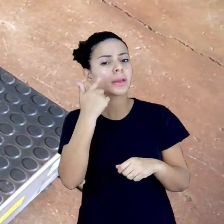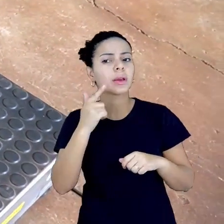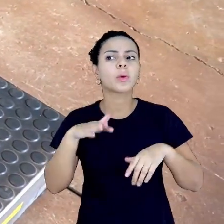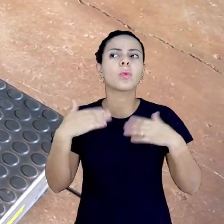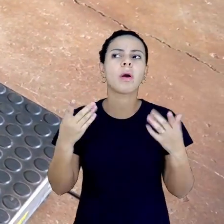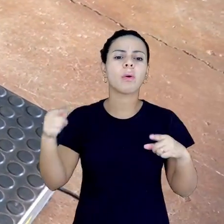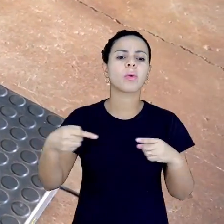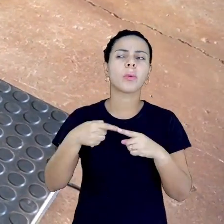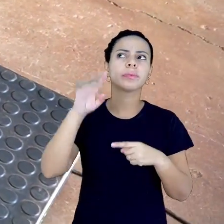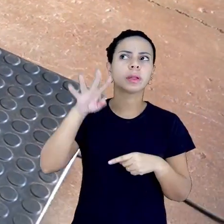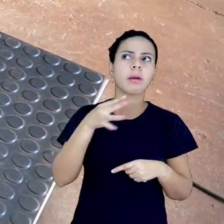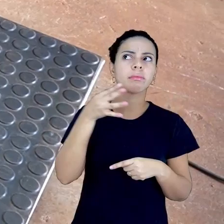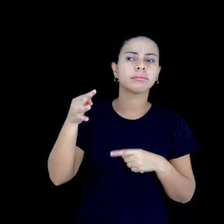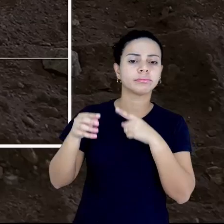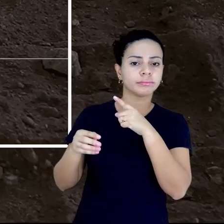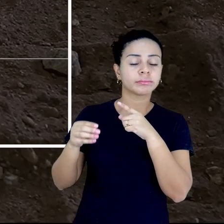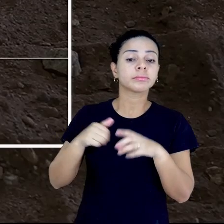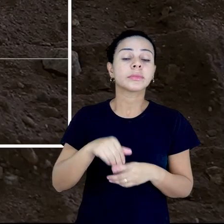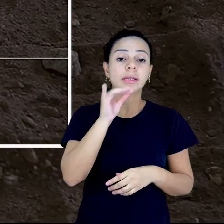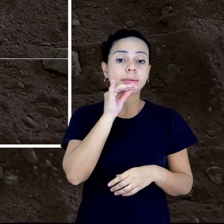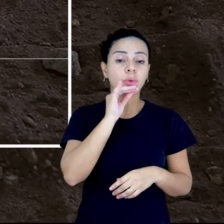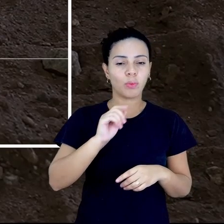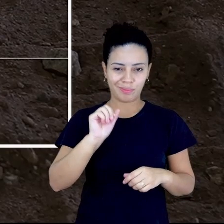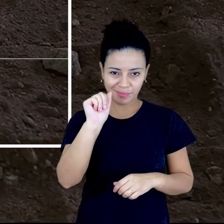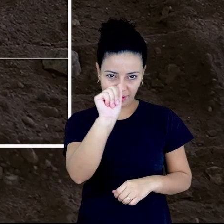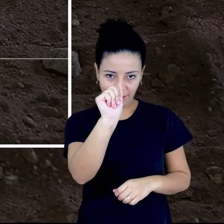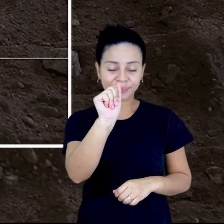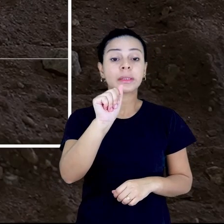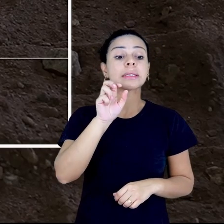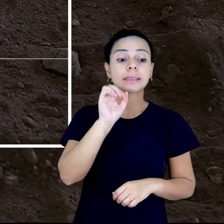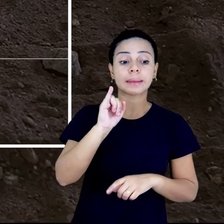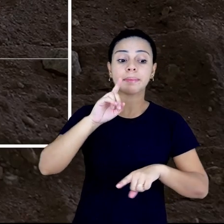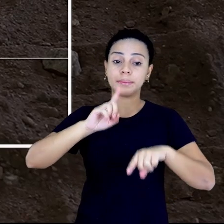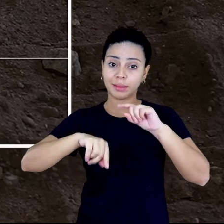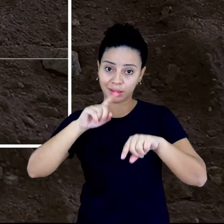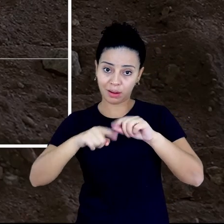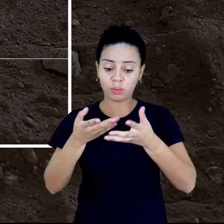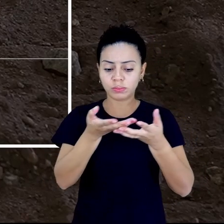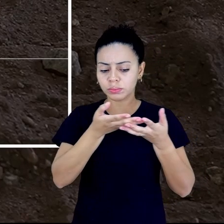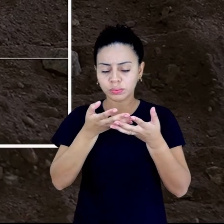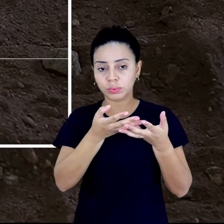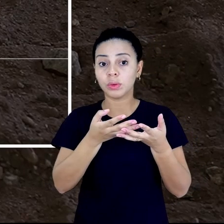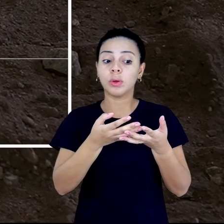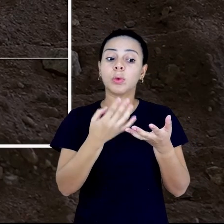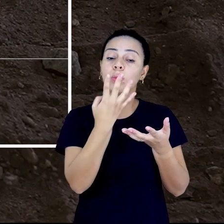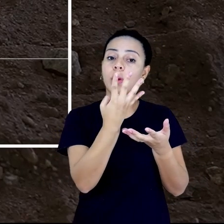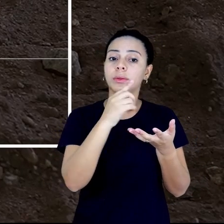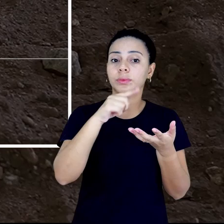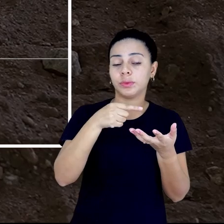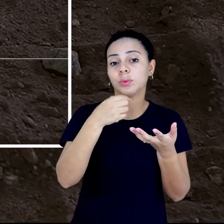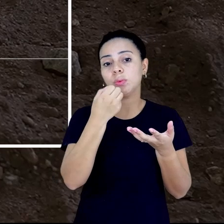dos casos a amostra se encontra. Caso A, se o percentual de material retido na peneira 4,8